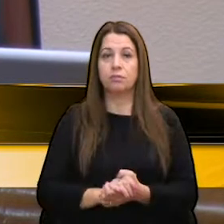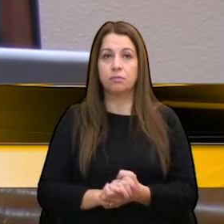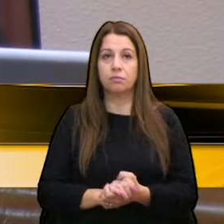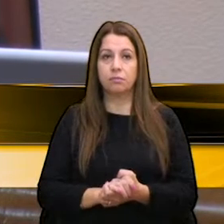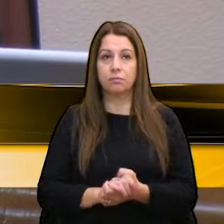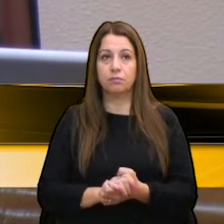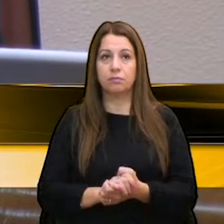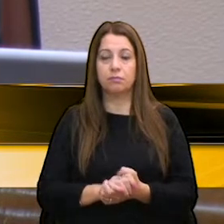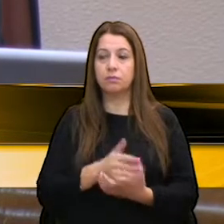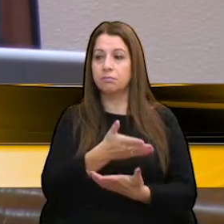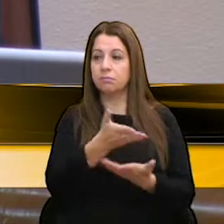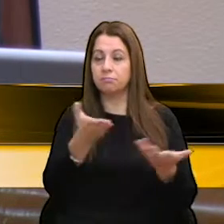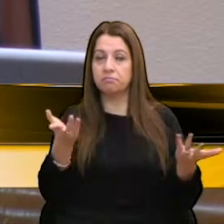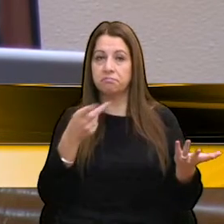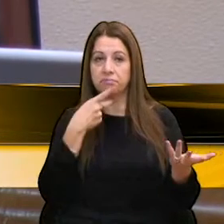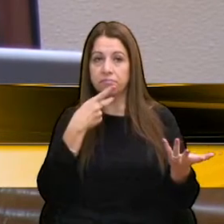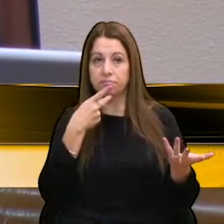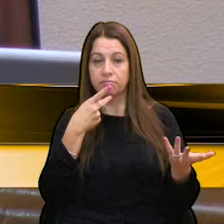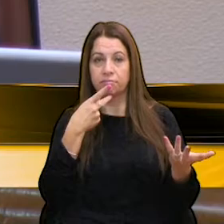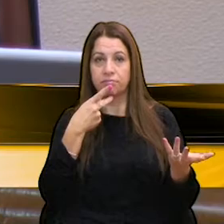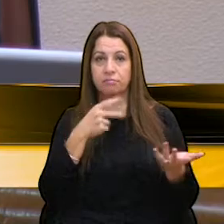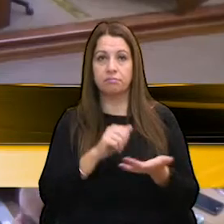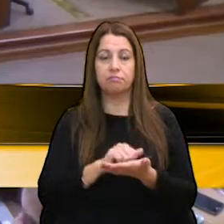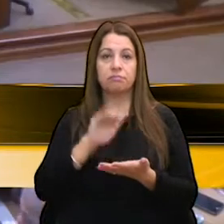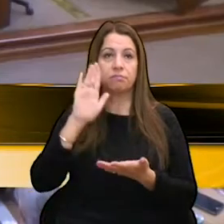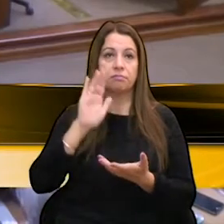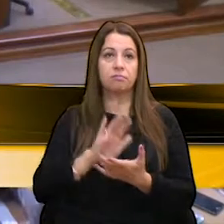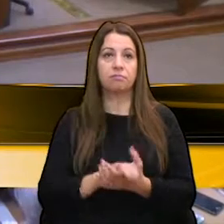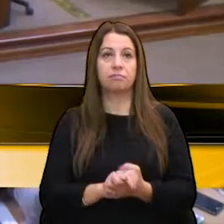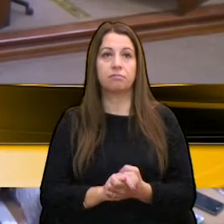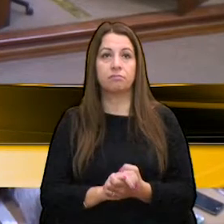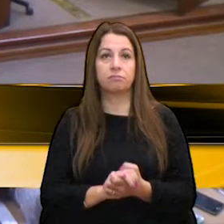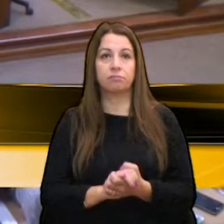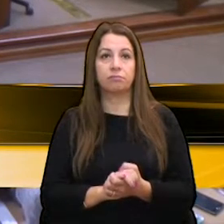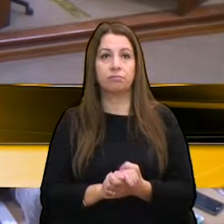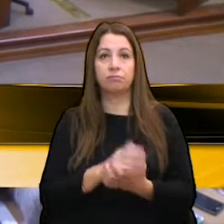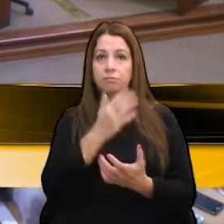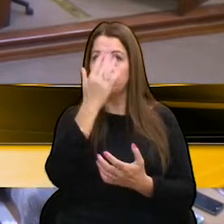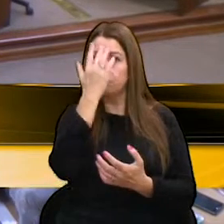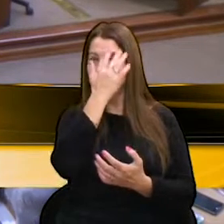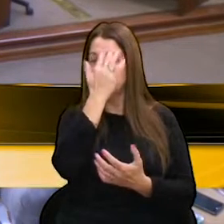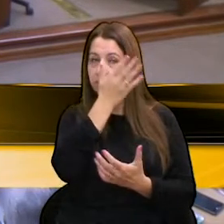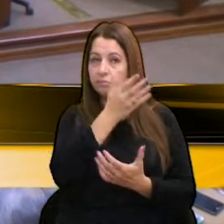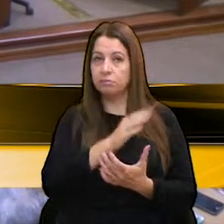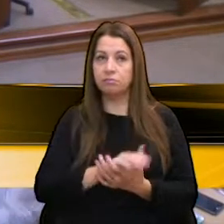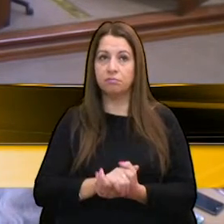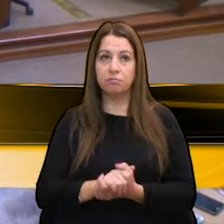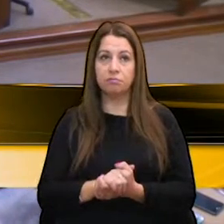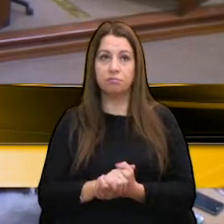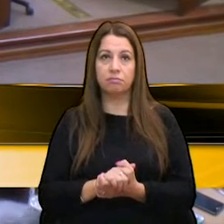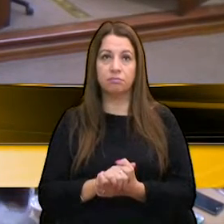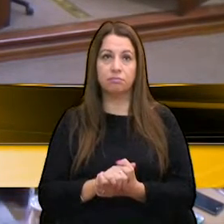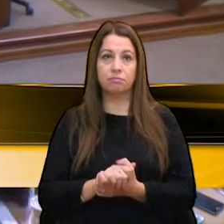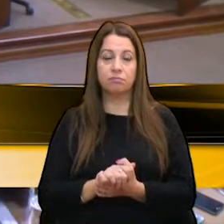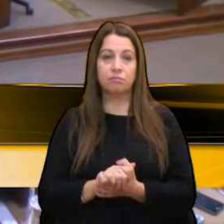congratulações. A palavra está à disposição dos senhores vereadores. Essa palavra, senhor presidente. Vereadora Adiló, com a palavra.